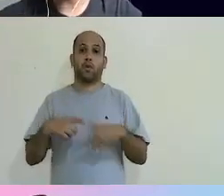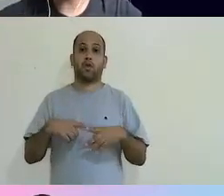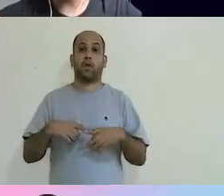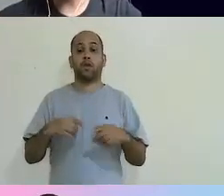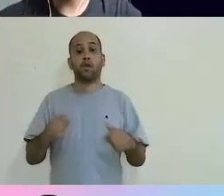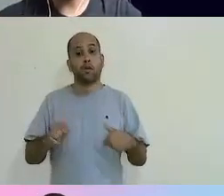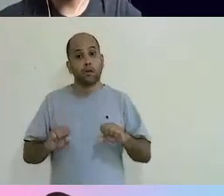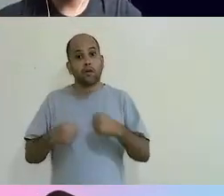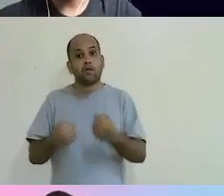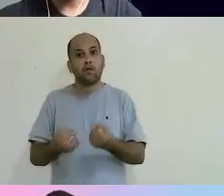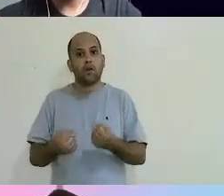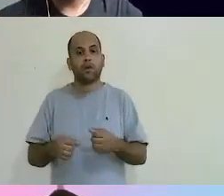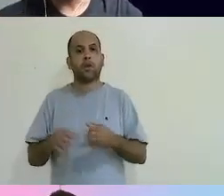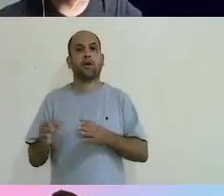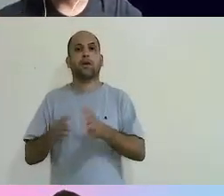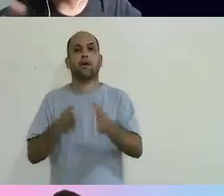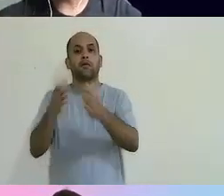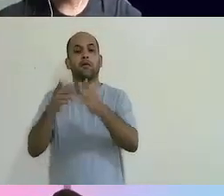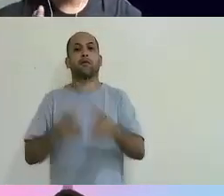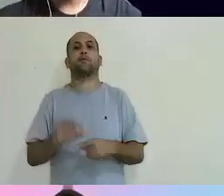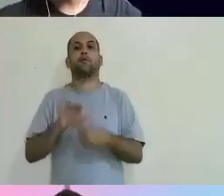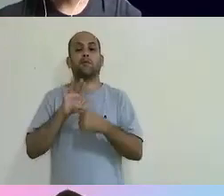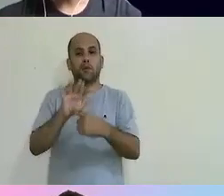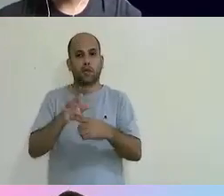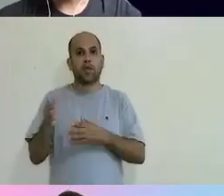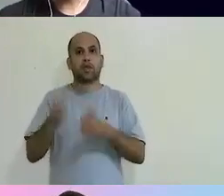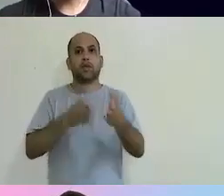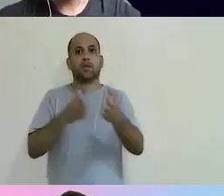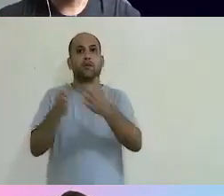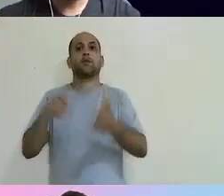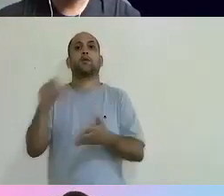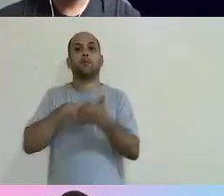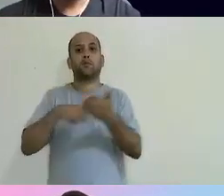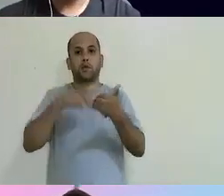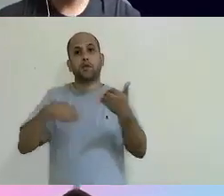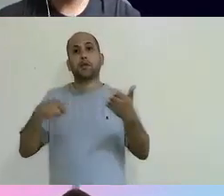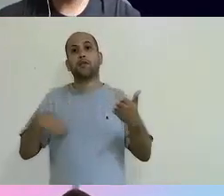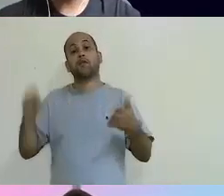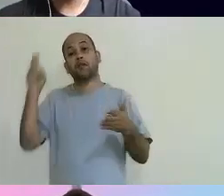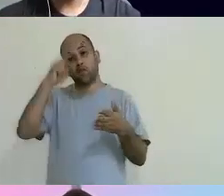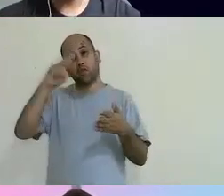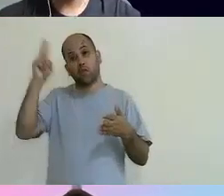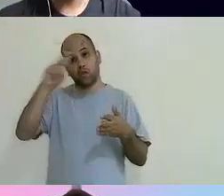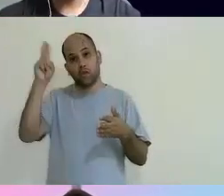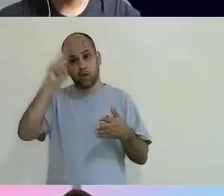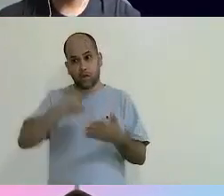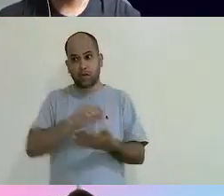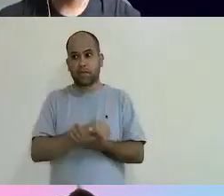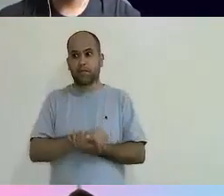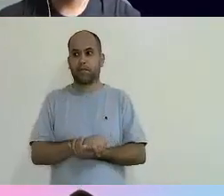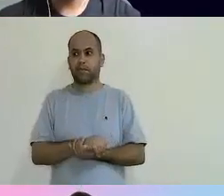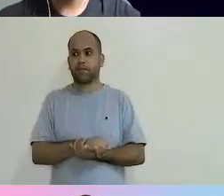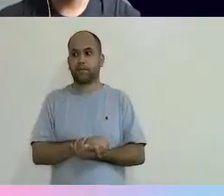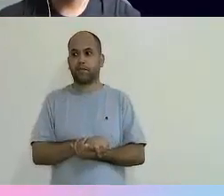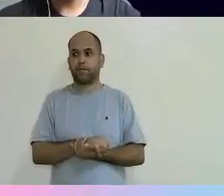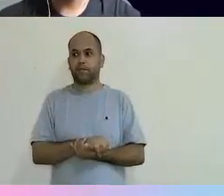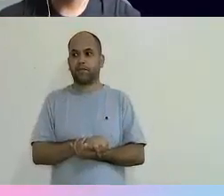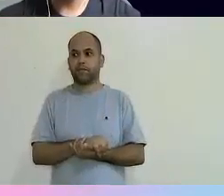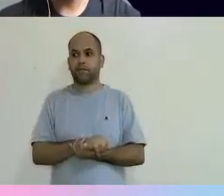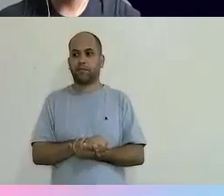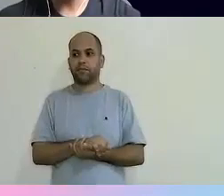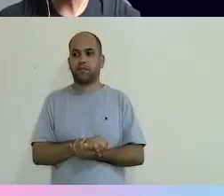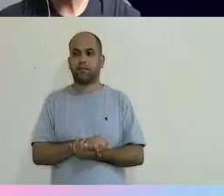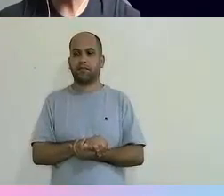para desenhar o seu próprio caminho, para escrever a sua própria história. Acho que é isso, né, Tá? Isso fala bastante